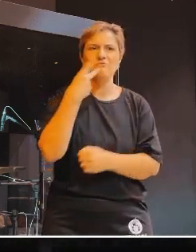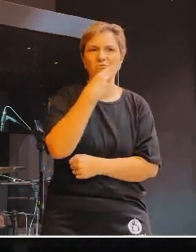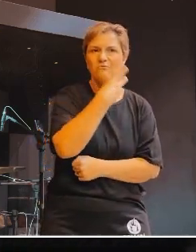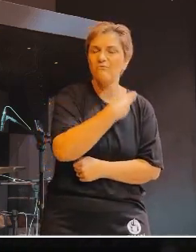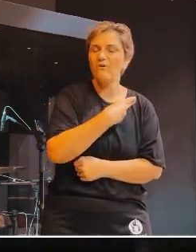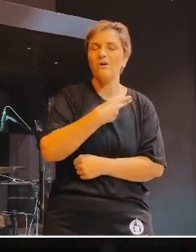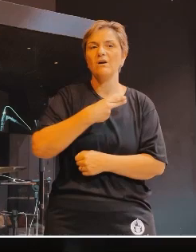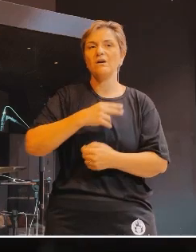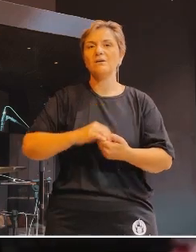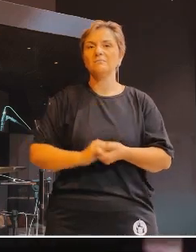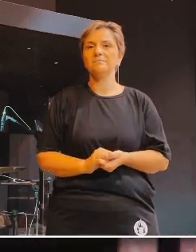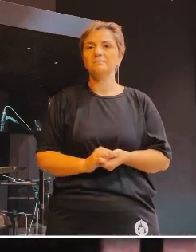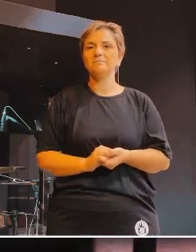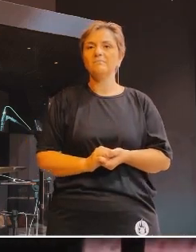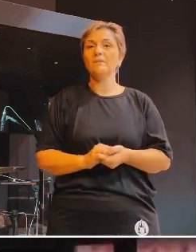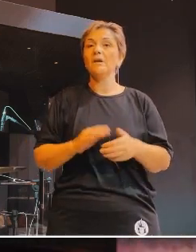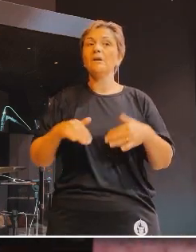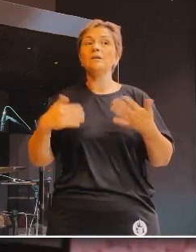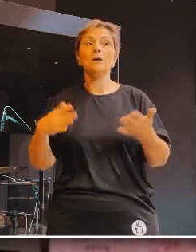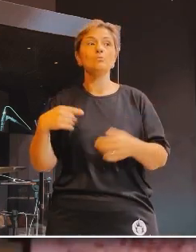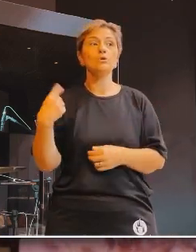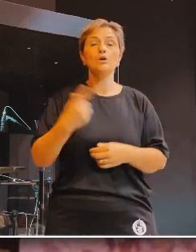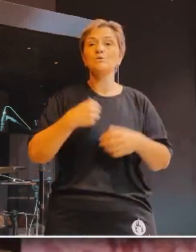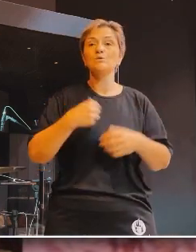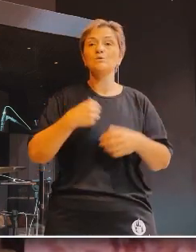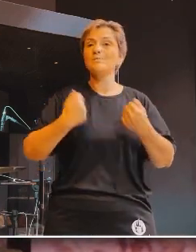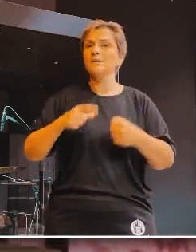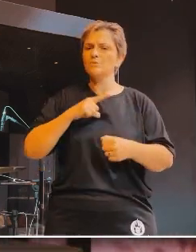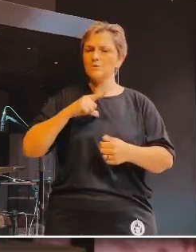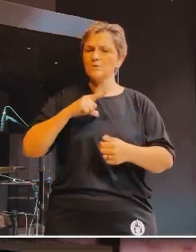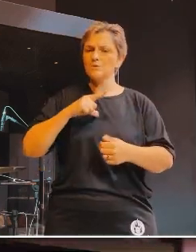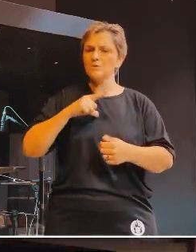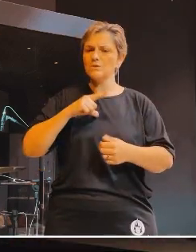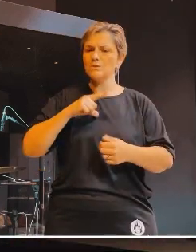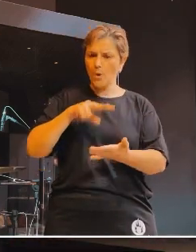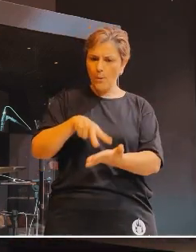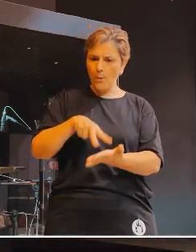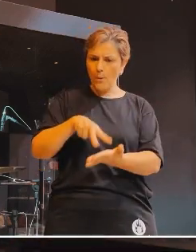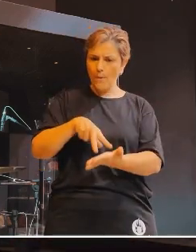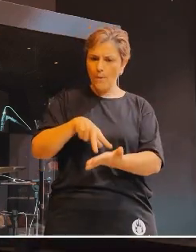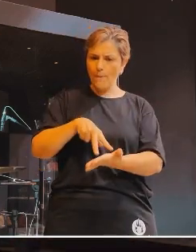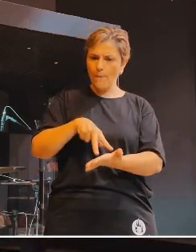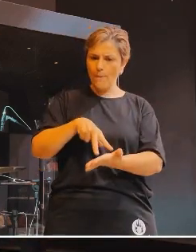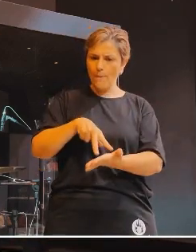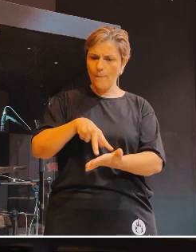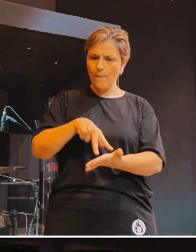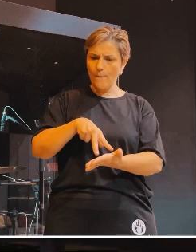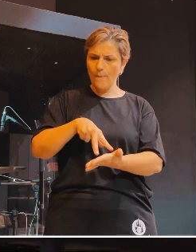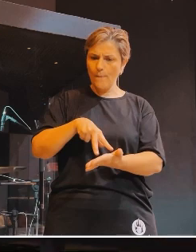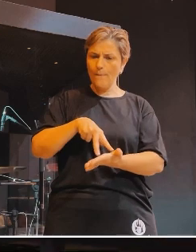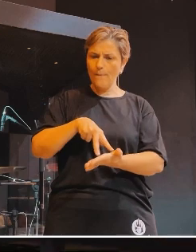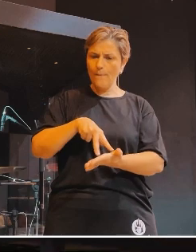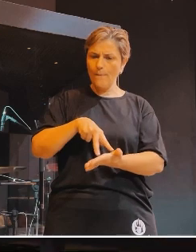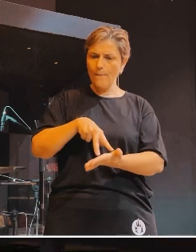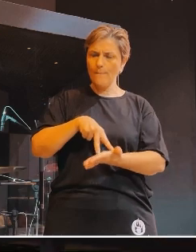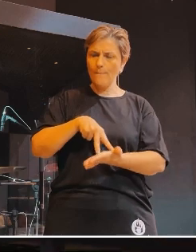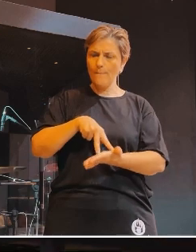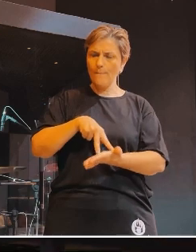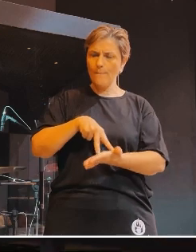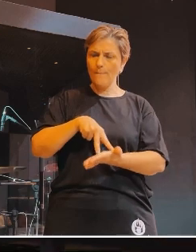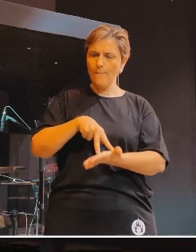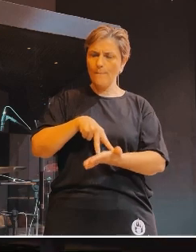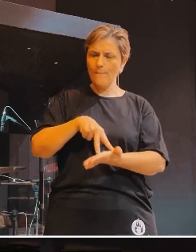fofoca. Então nós precisamos ter um posicionamento, porque Jesus está voltando, e